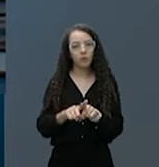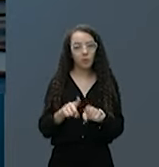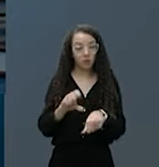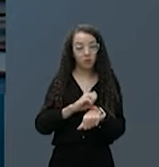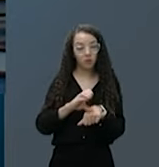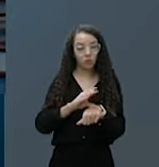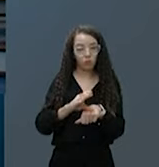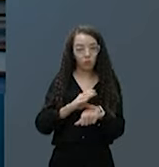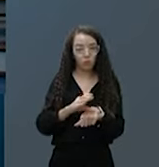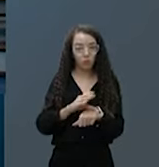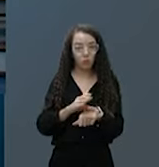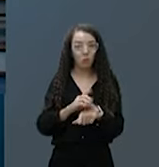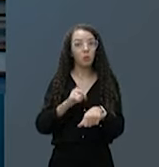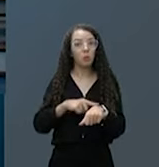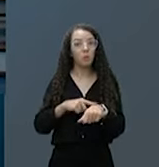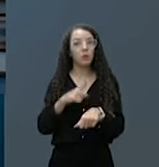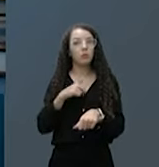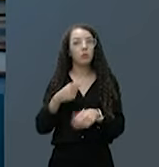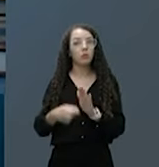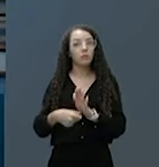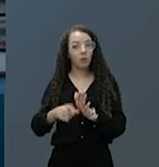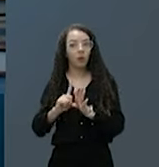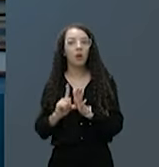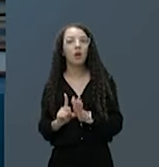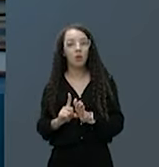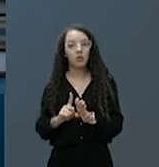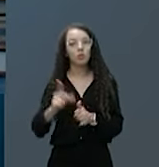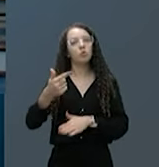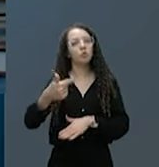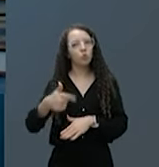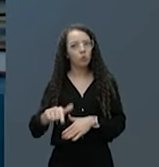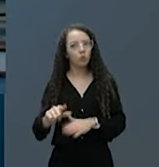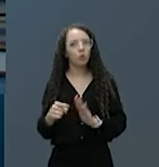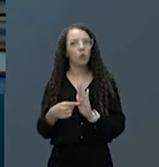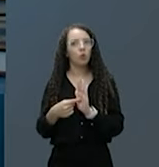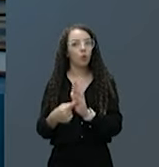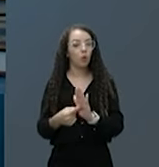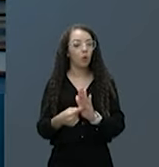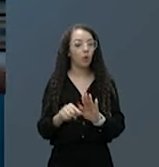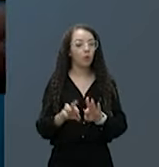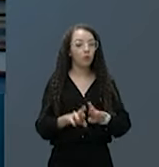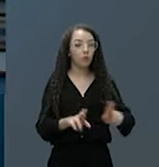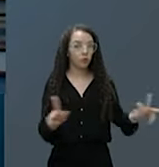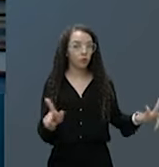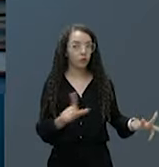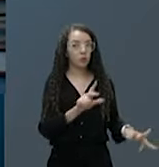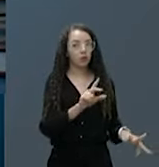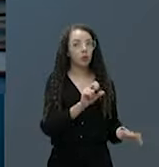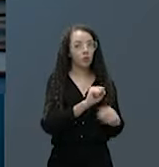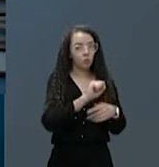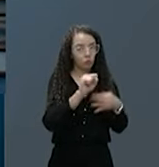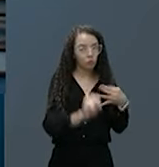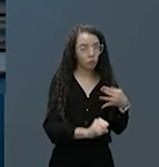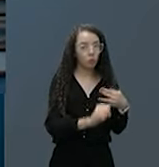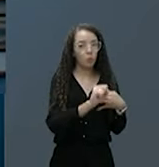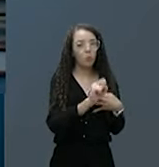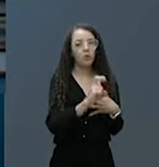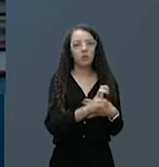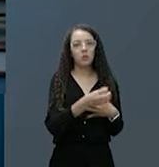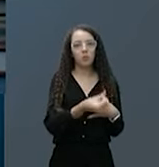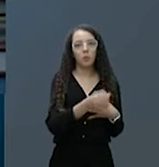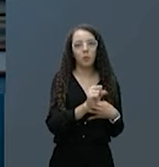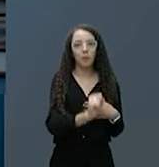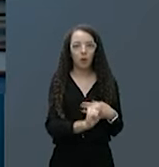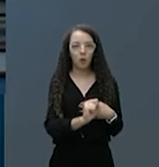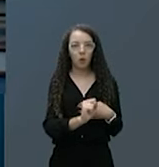um precedente vinculante, repito, ressalvada a súmula 568 do STJ, em um repetitivo, IRDR,